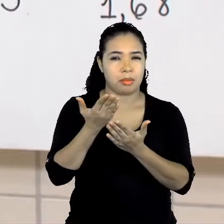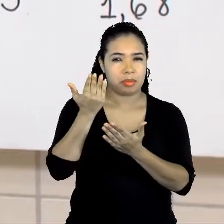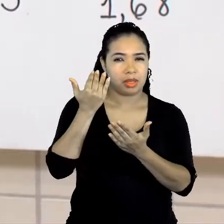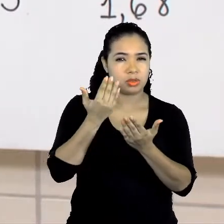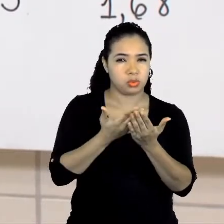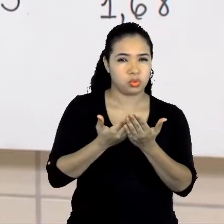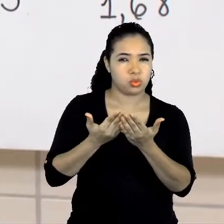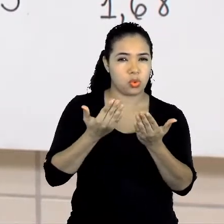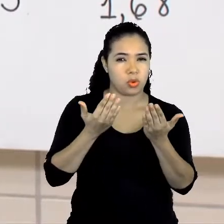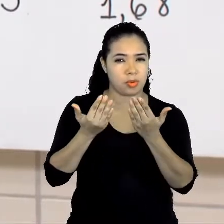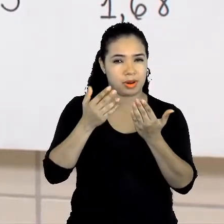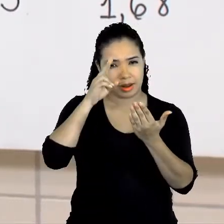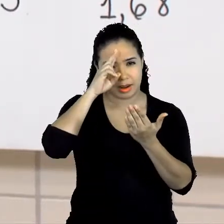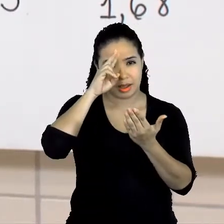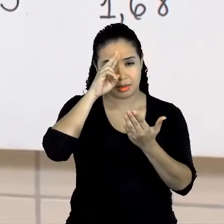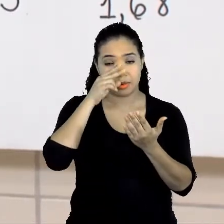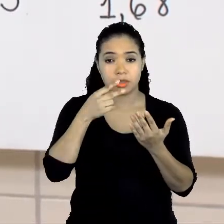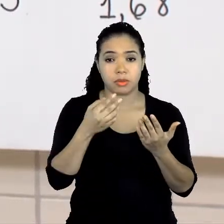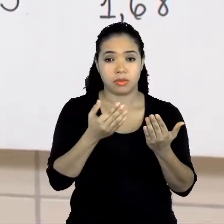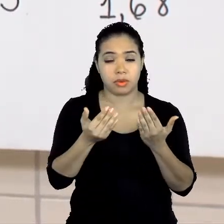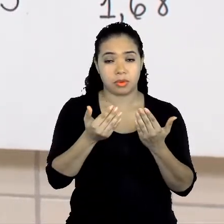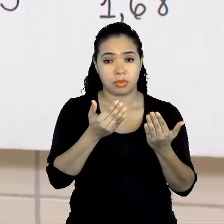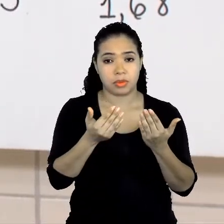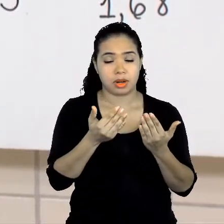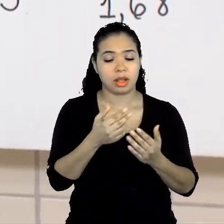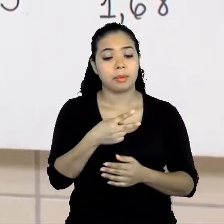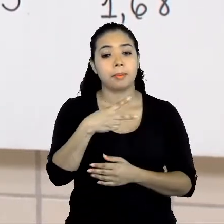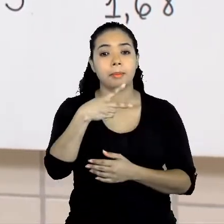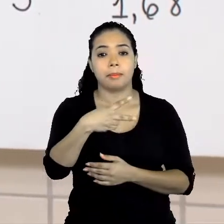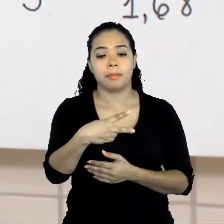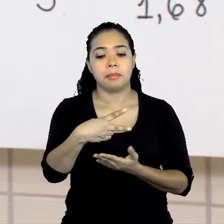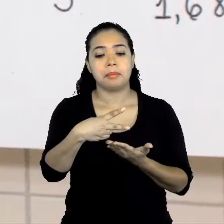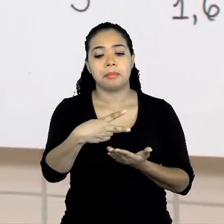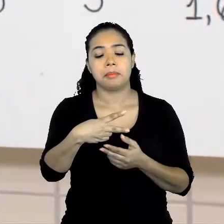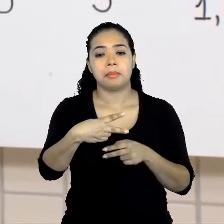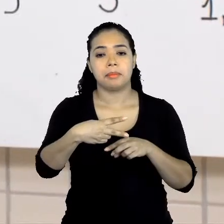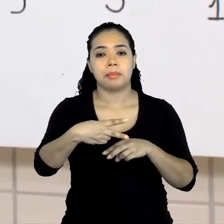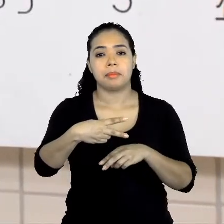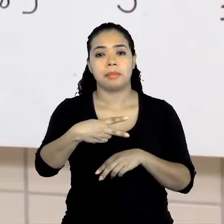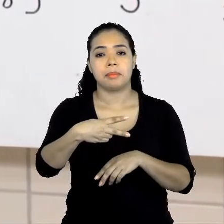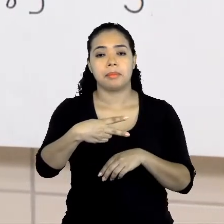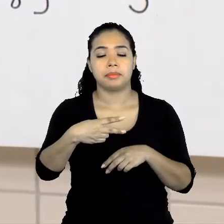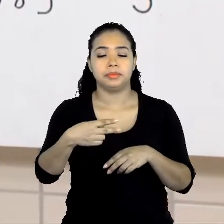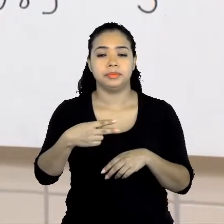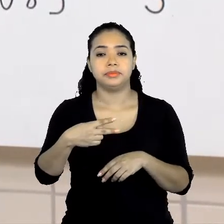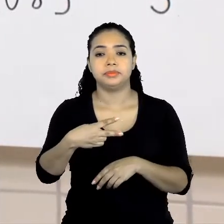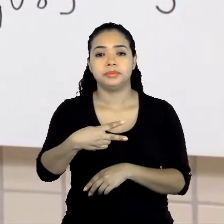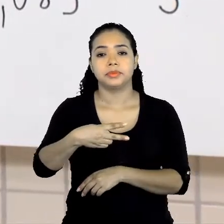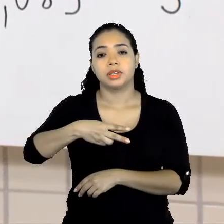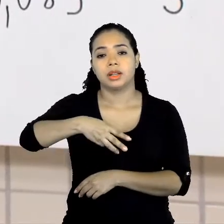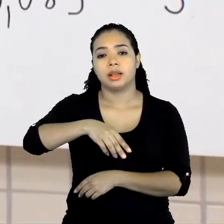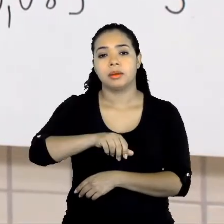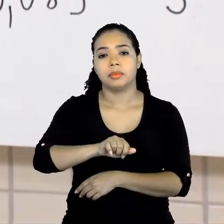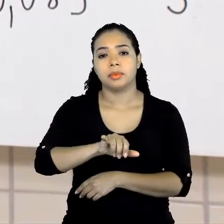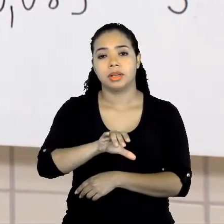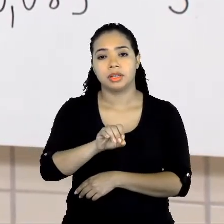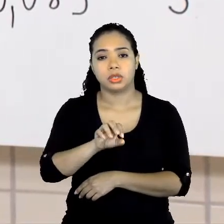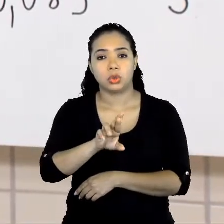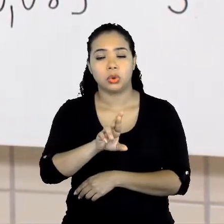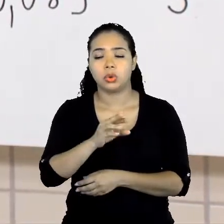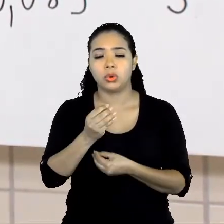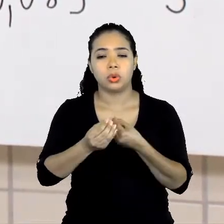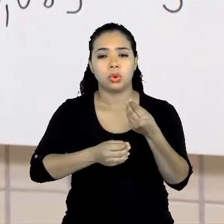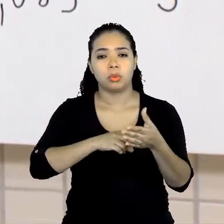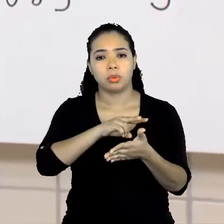está trabalhando. A gente vai comparar. Mas antes de comparar, eu quero relembrar com vocês como que eu leio o